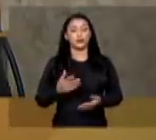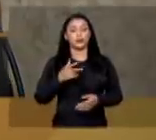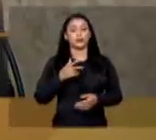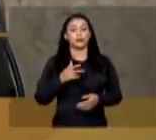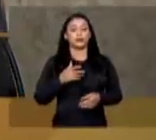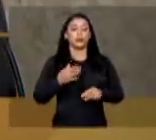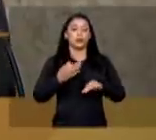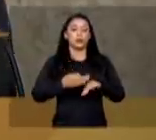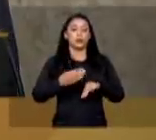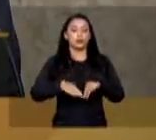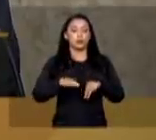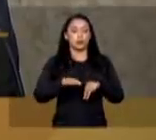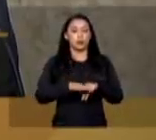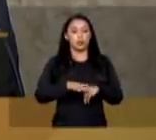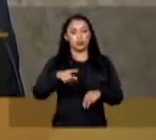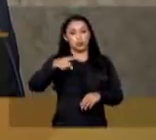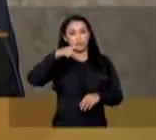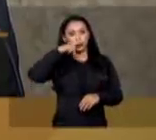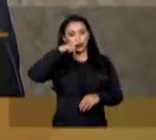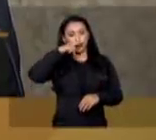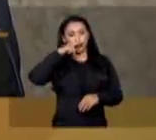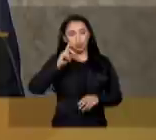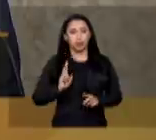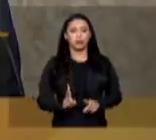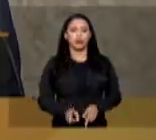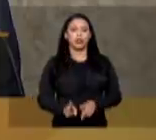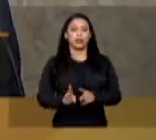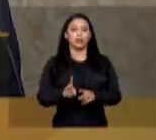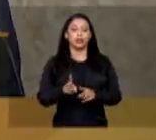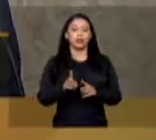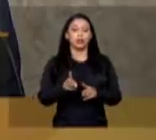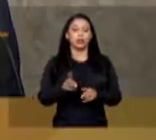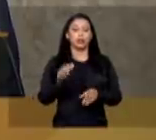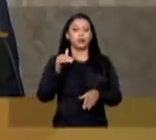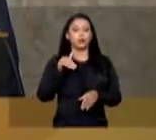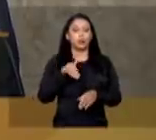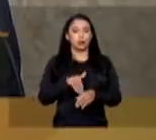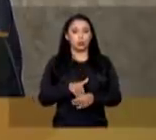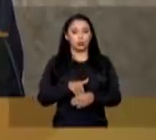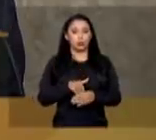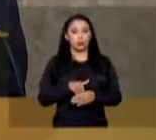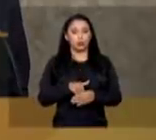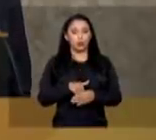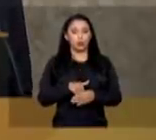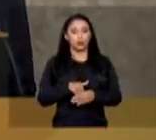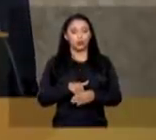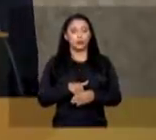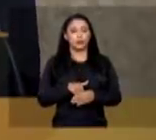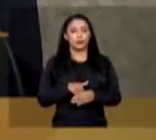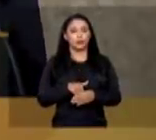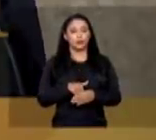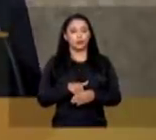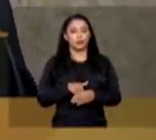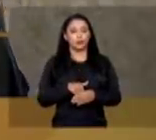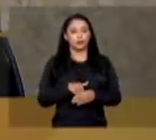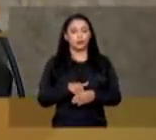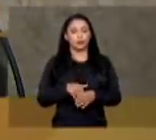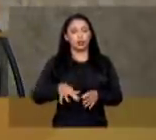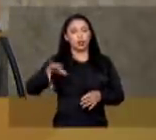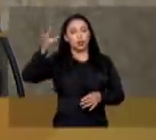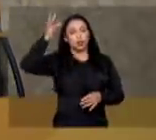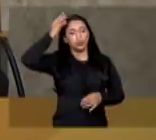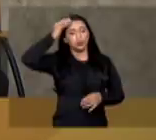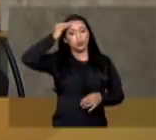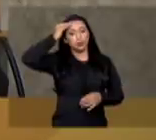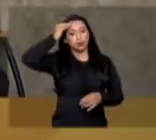Excelência, o ministro Edson Fachin, para prosseguir no seu voto, na medida em que, à luz do raciocínio